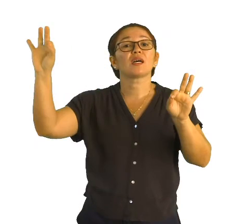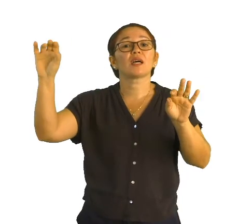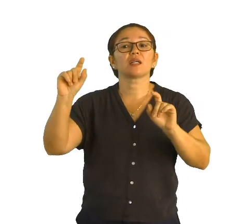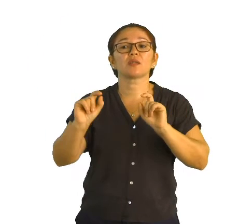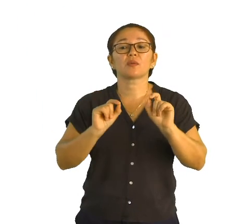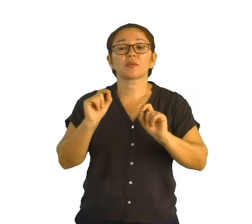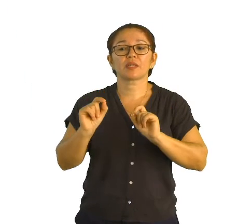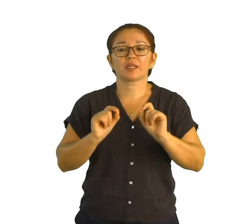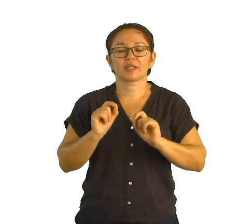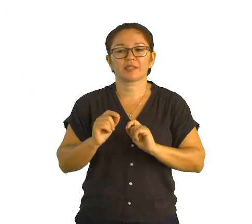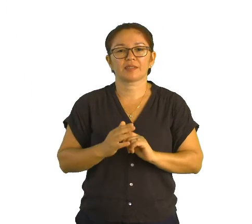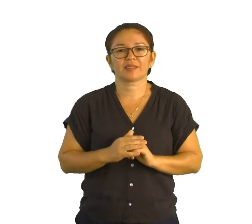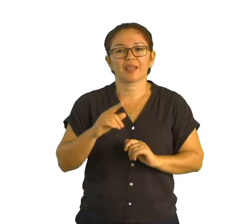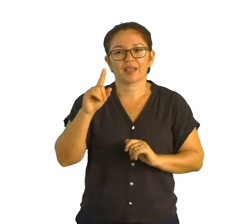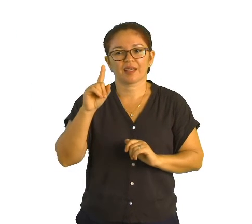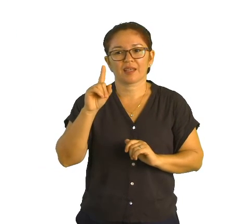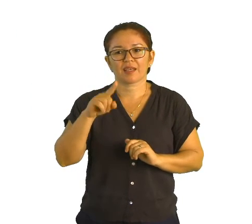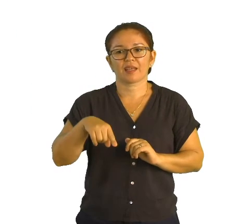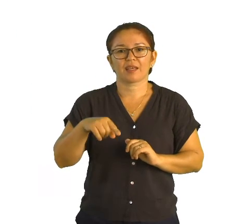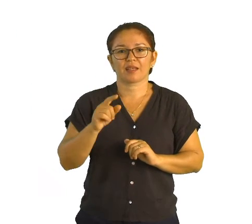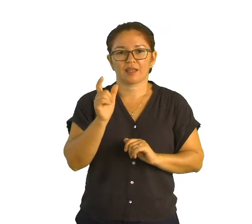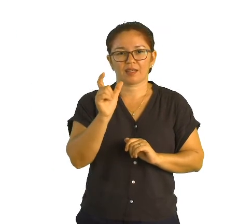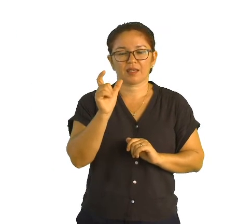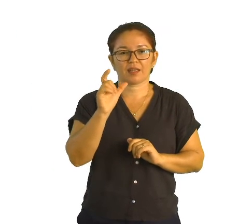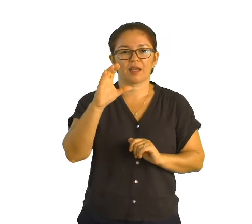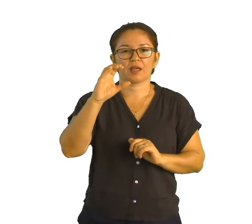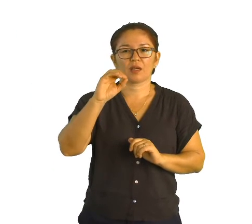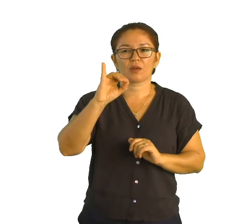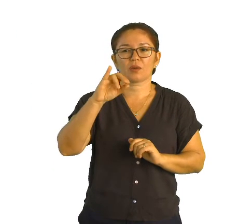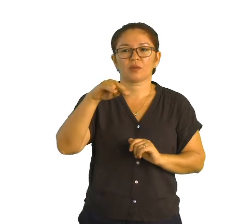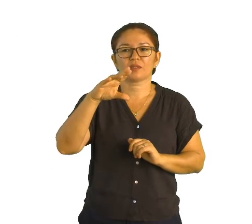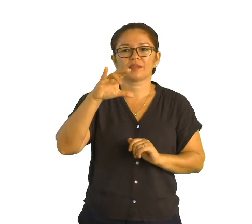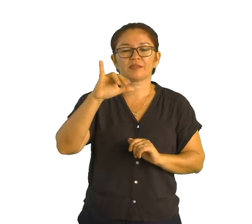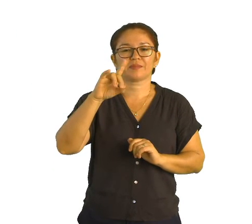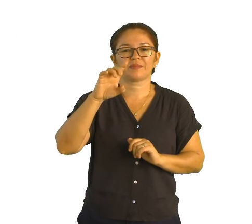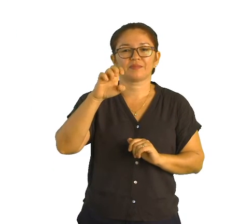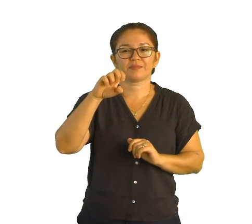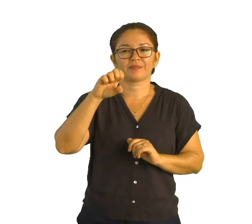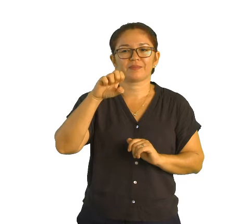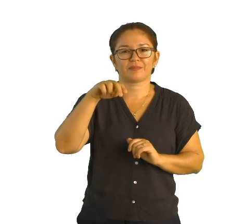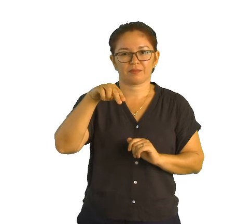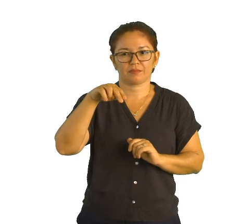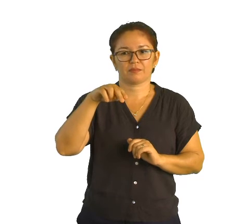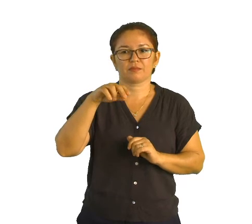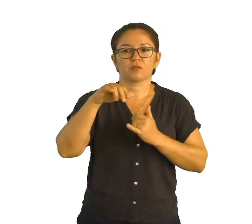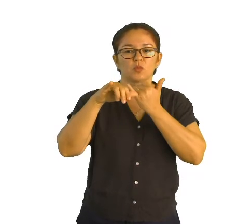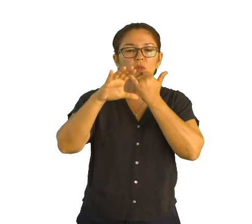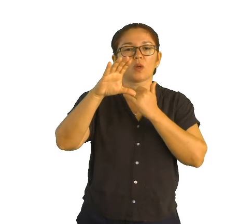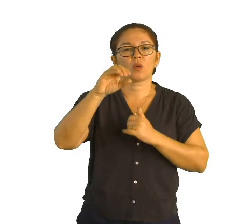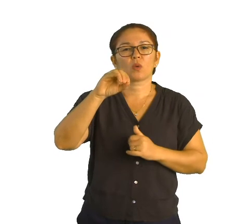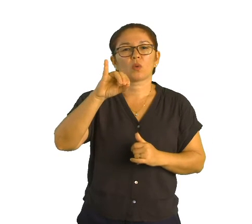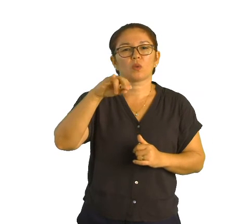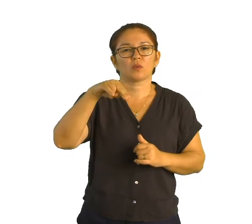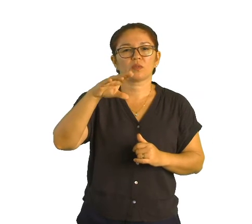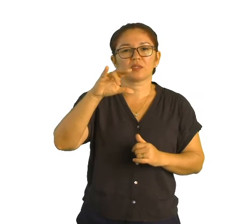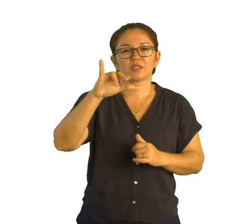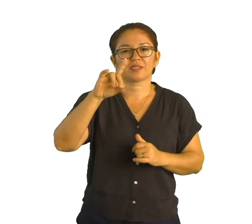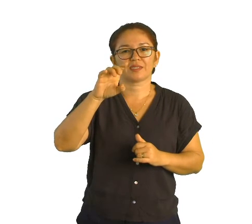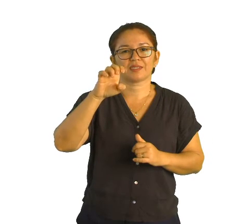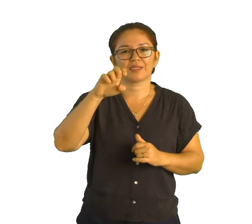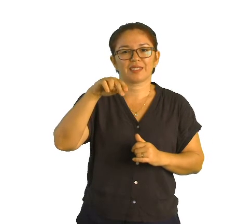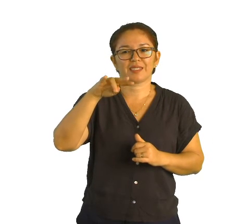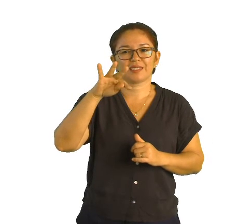retas coincidentes. São duas retas, R e Z, que podem coincidir, ou